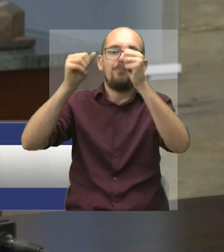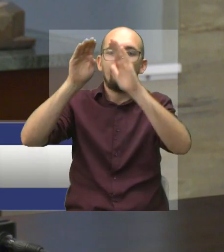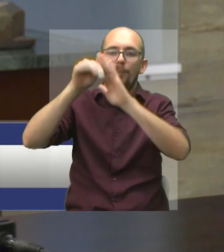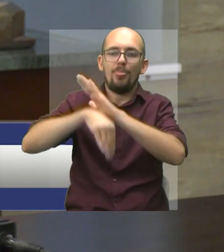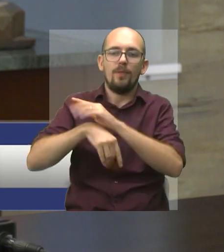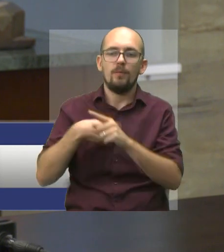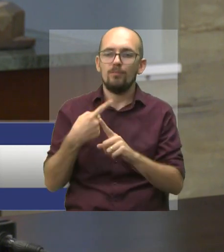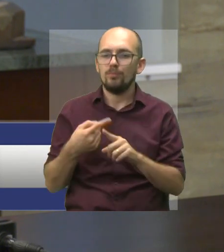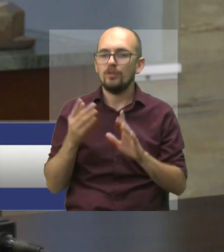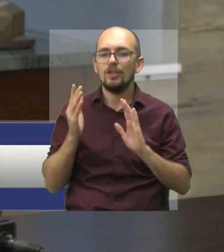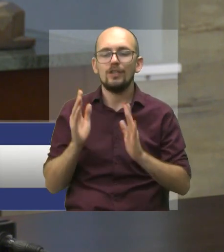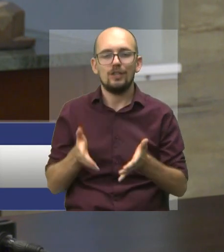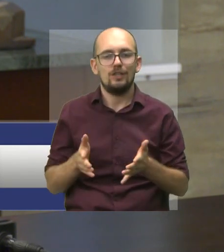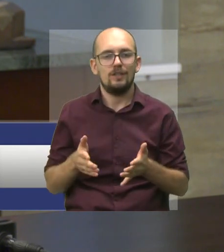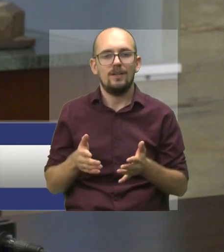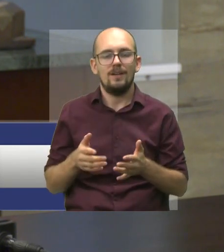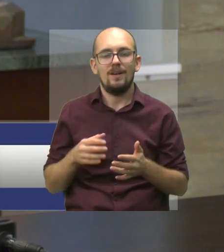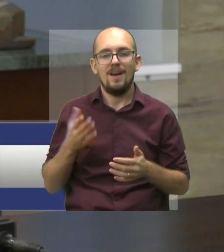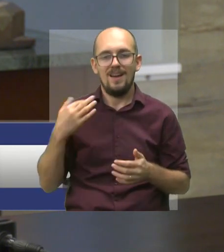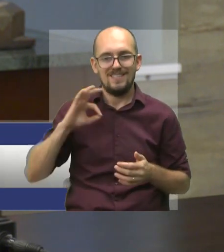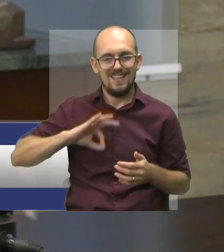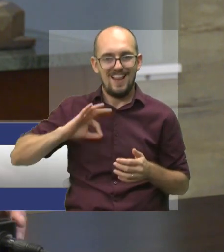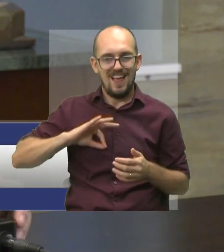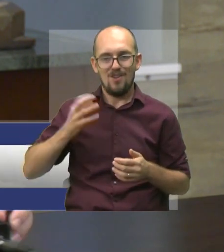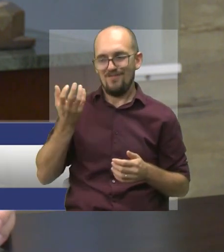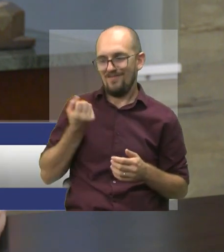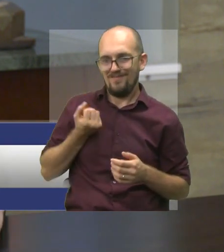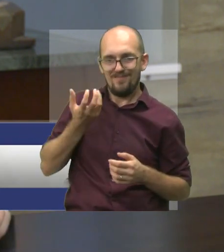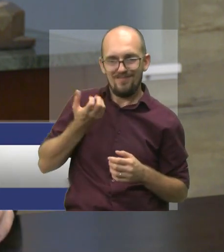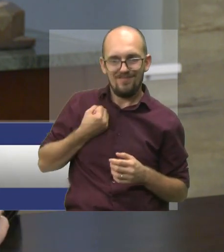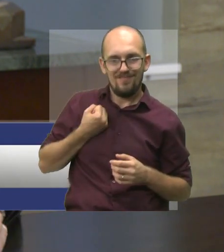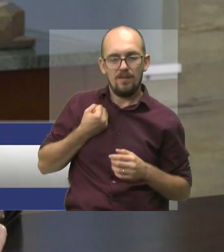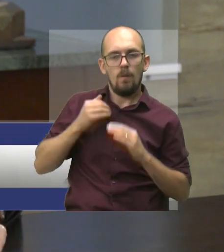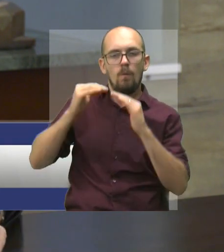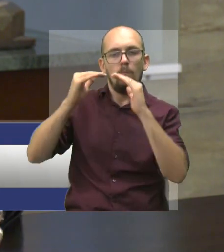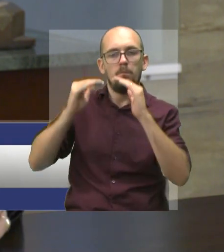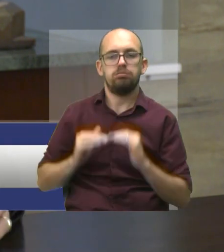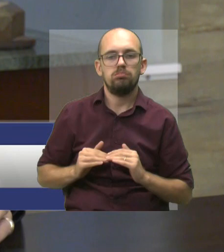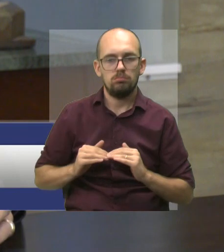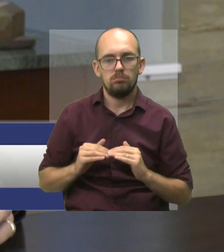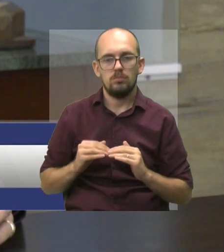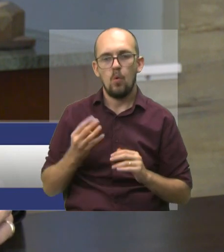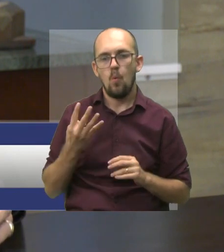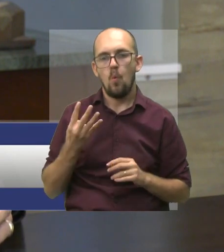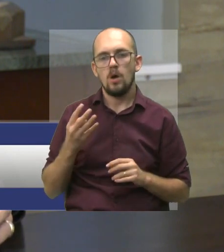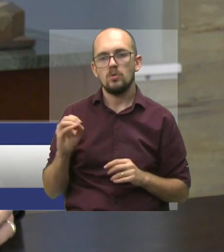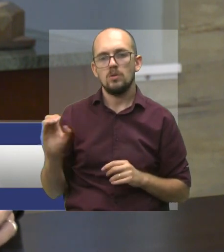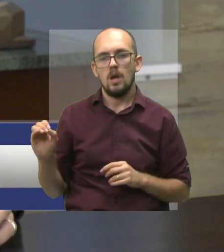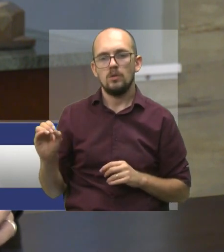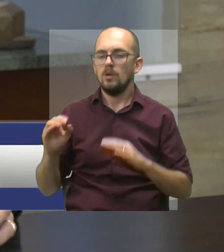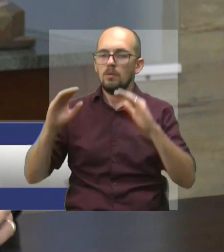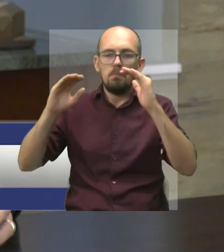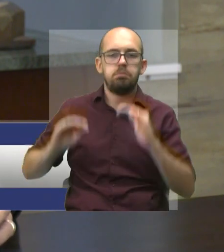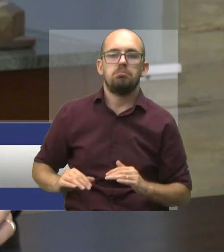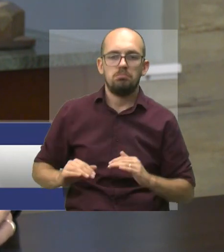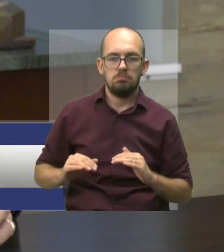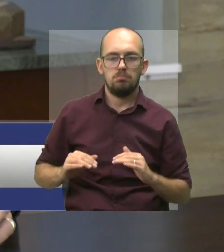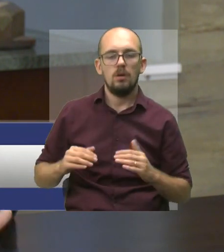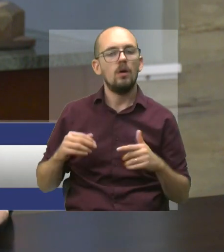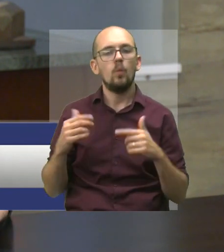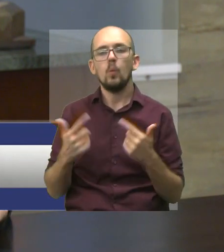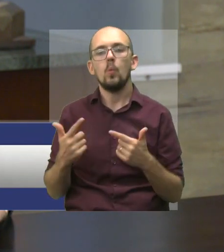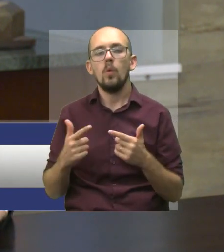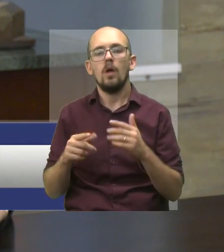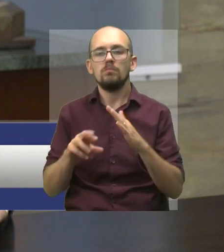reduzindo o valor do benefício, que era de um salário, para R$ 400. Não se estipula como vai ser reajustado